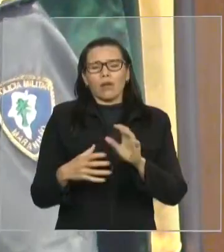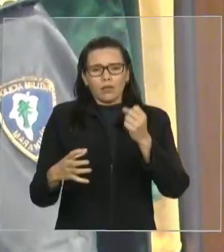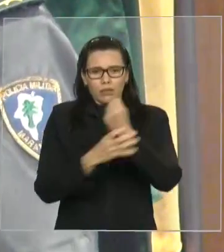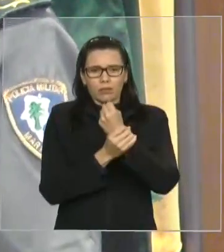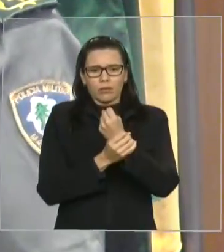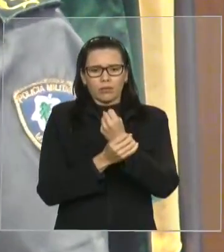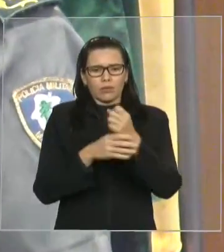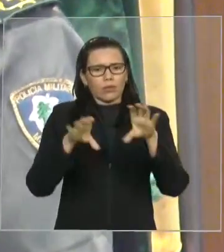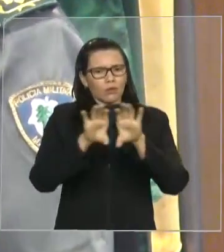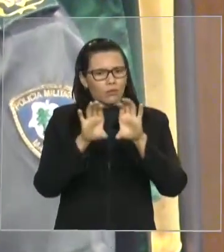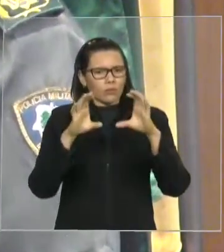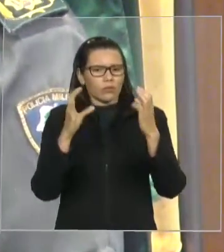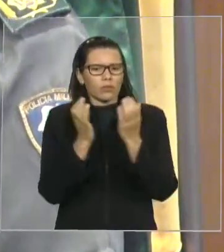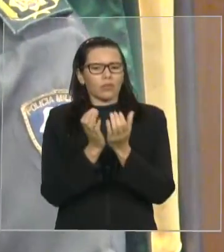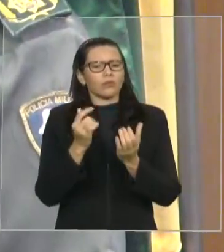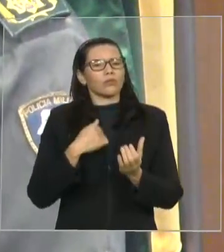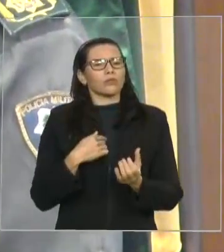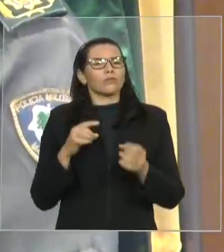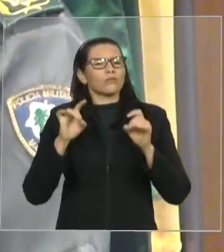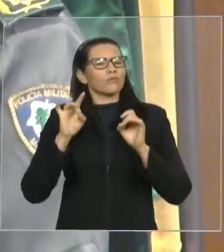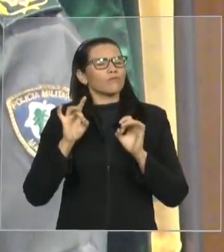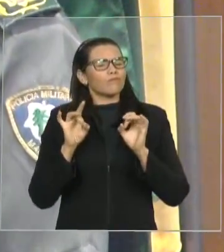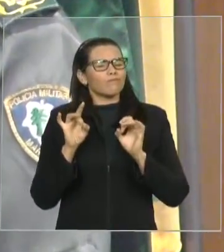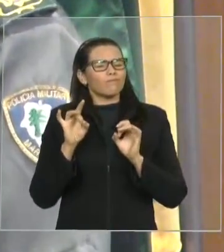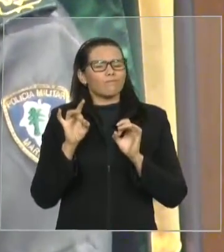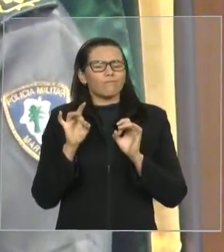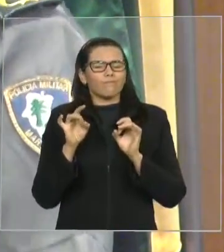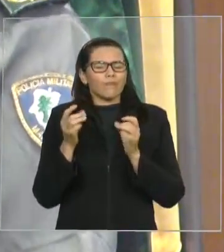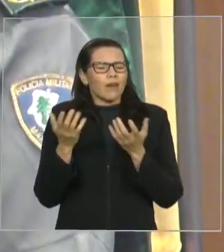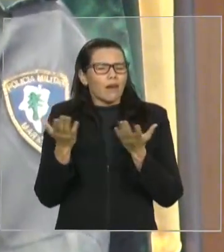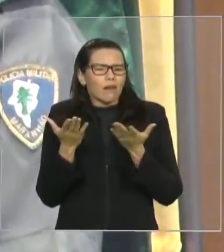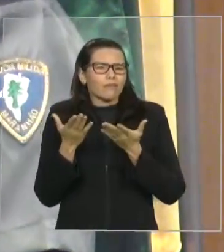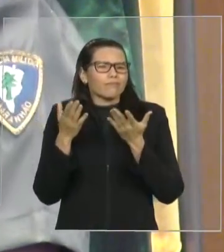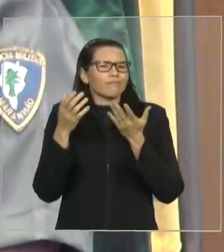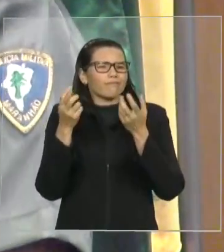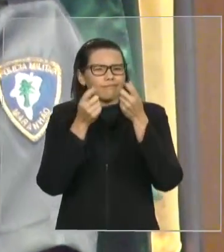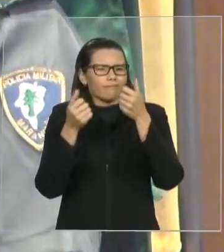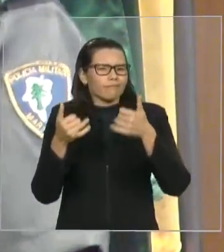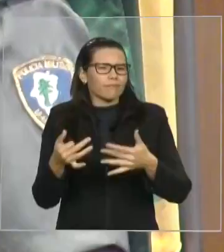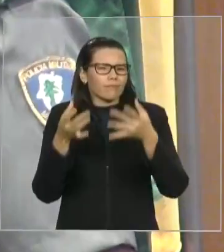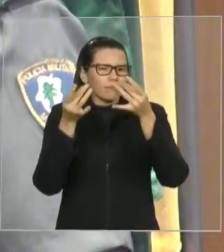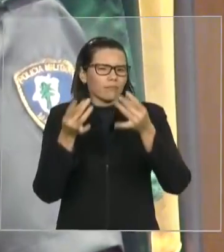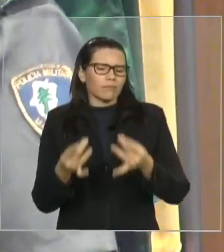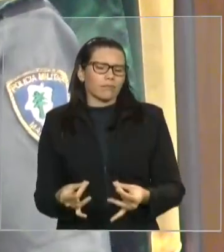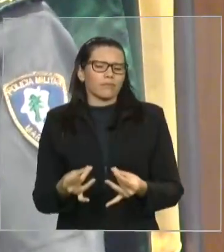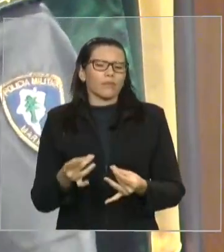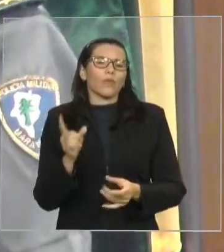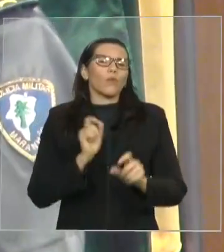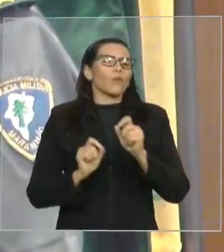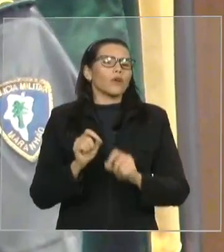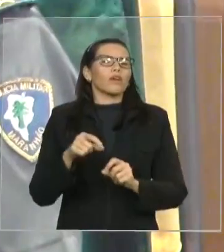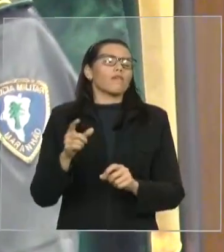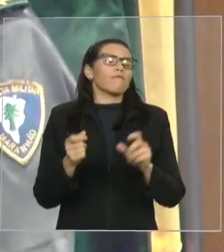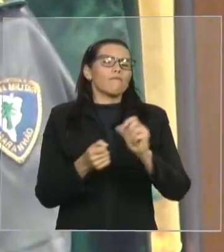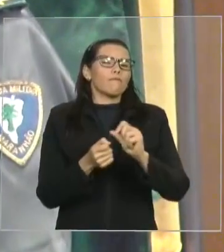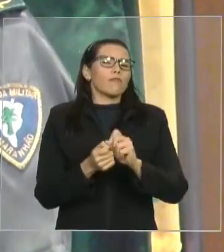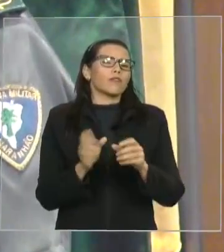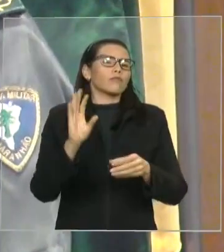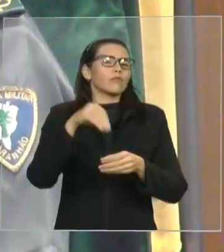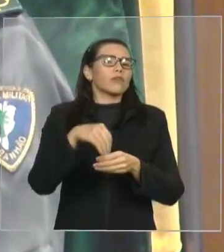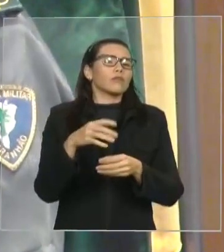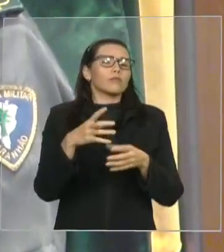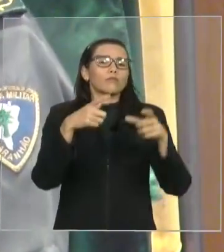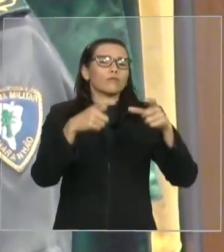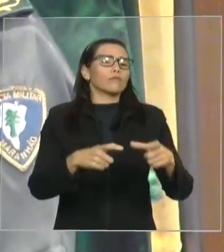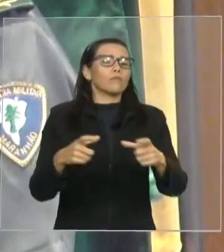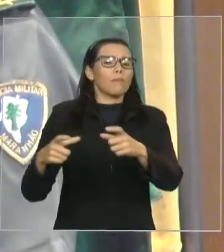algumas informações do que nós temos feito com nossos programas sociais, para que a gente também ajude, né, que é o nosso principal